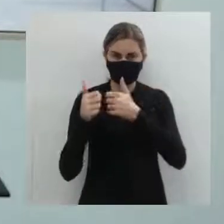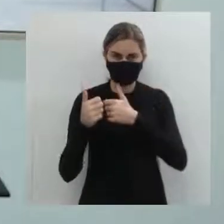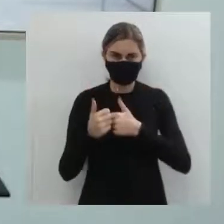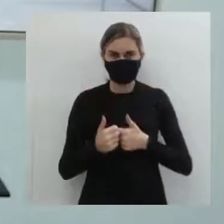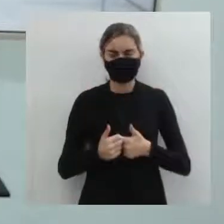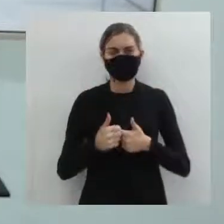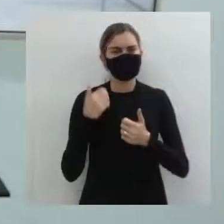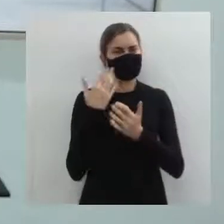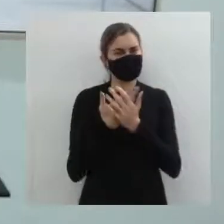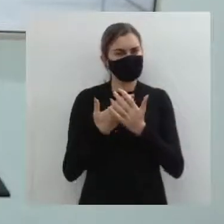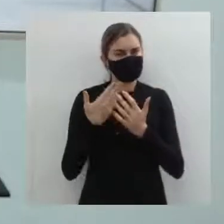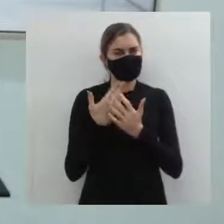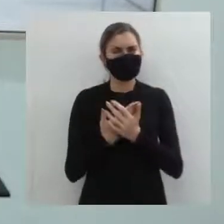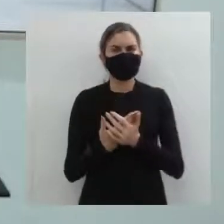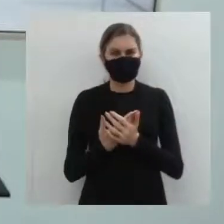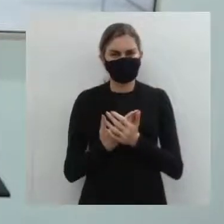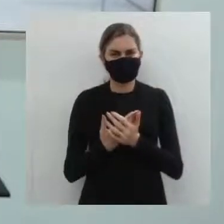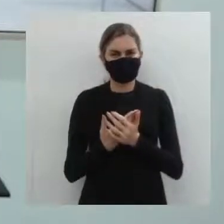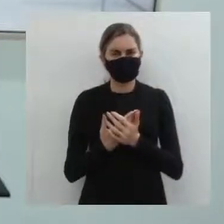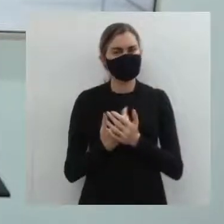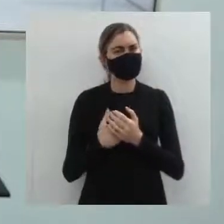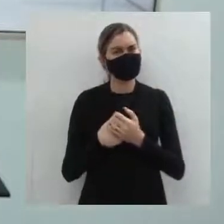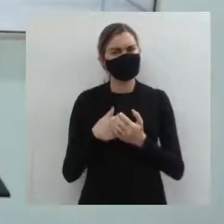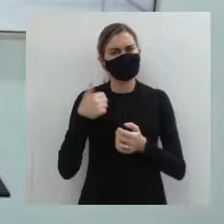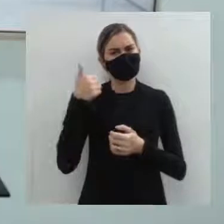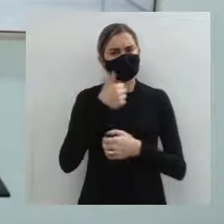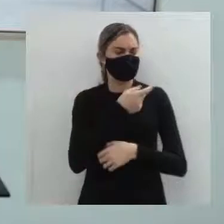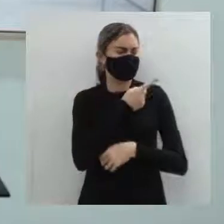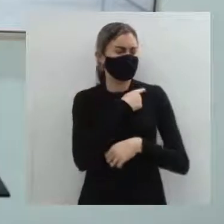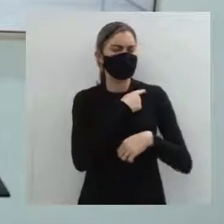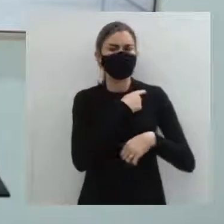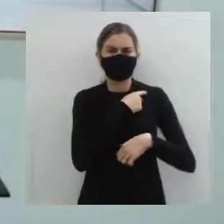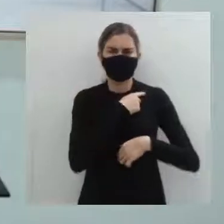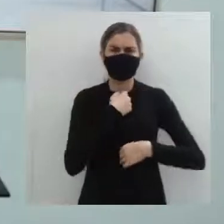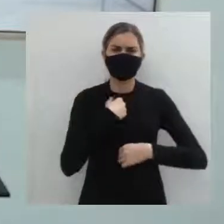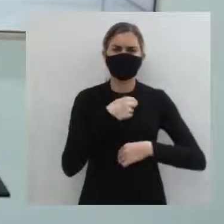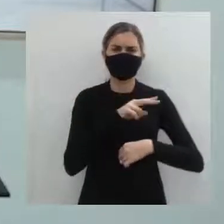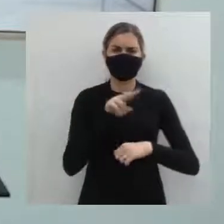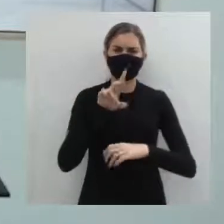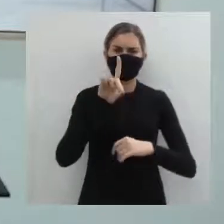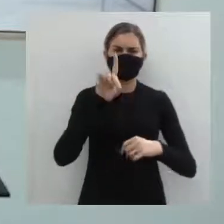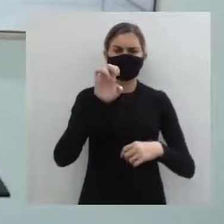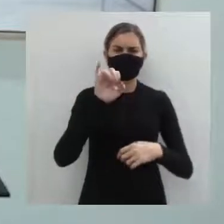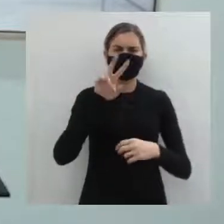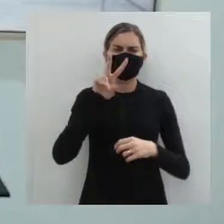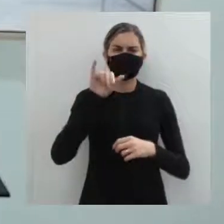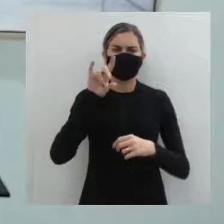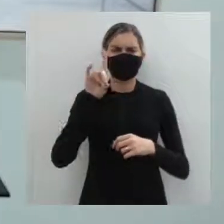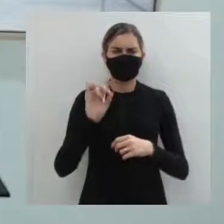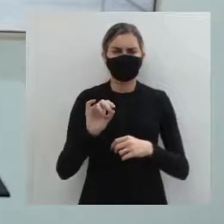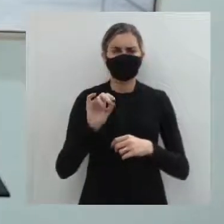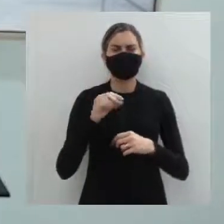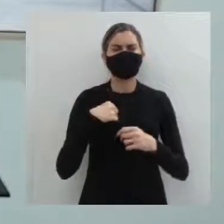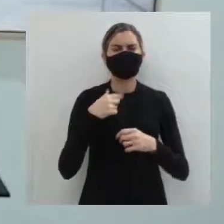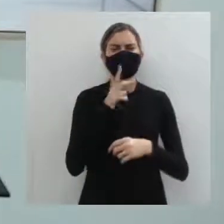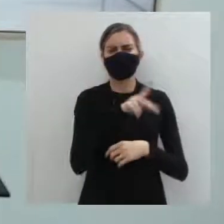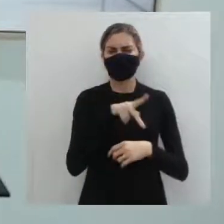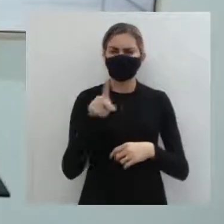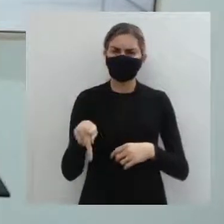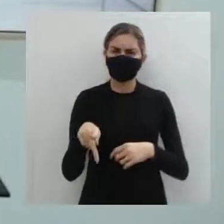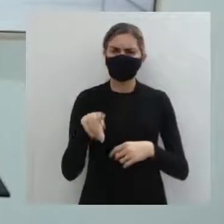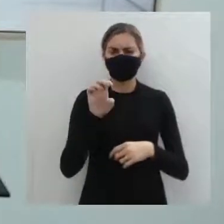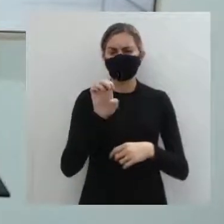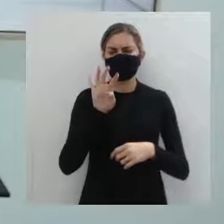meus amigos estudantes, né, do primeiro ano. Meu nome é David Martins. Eu sou professor